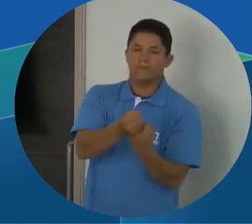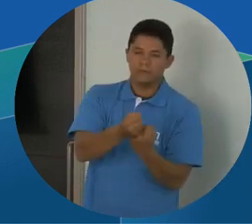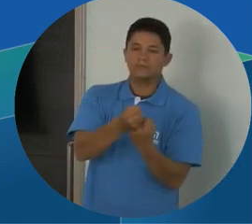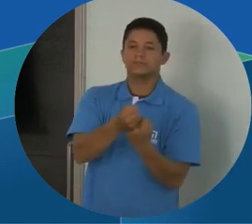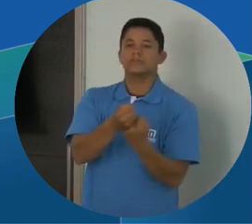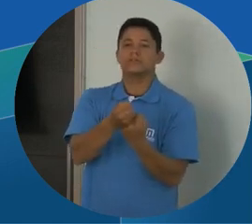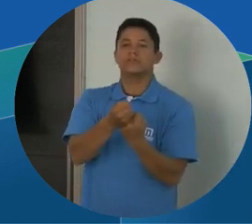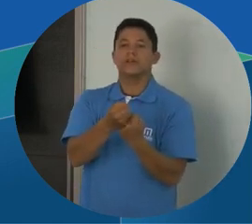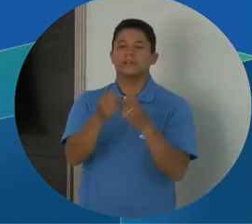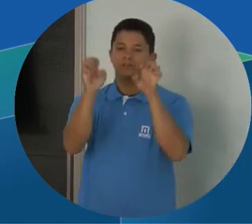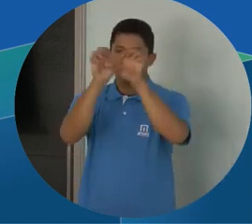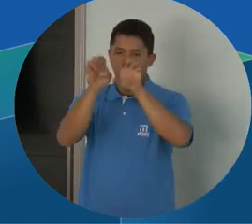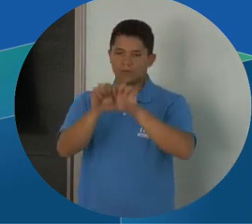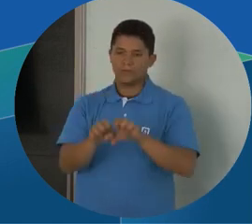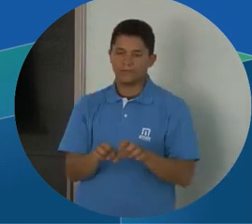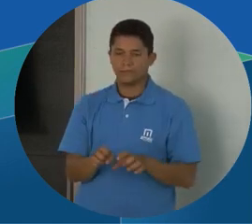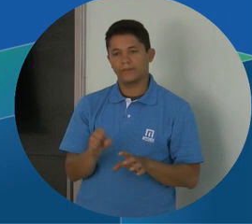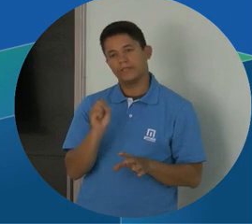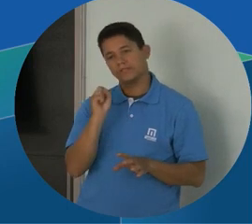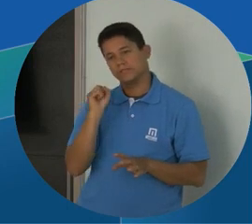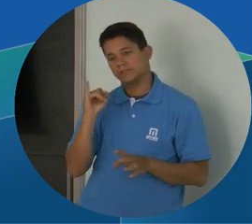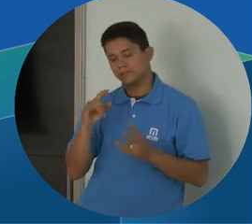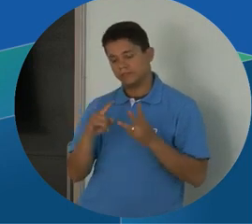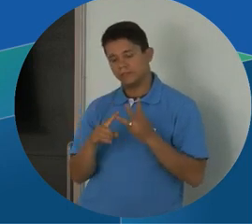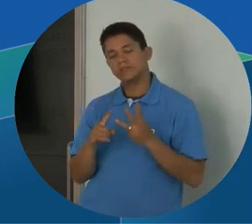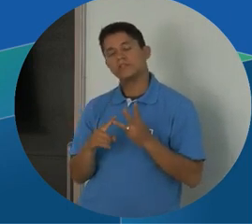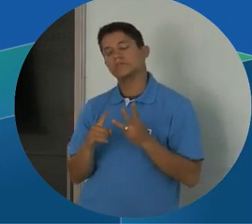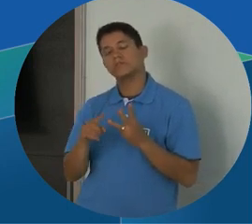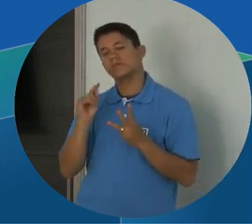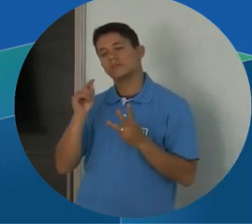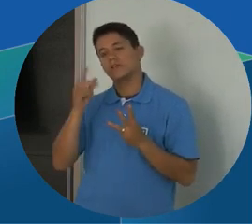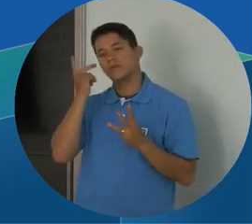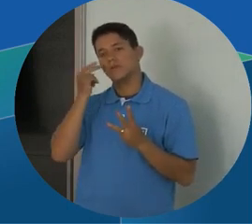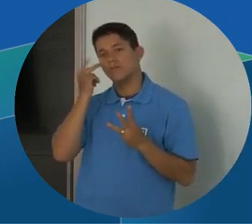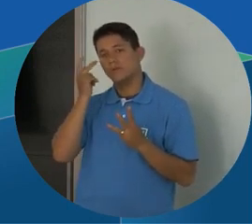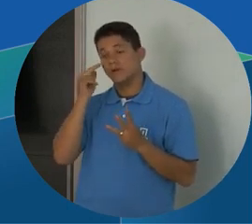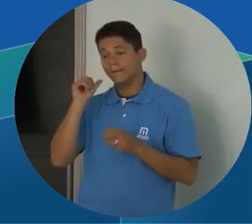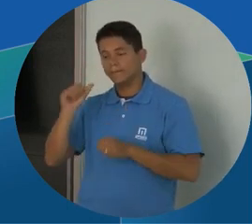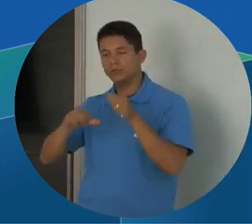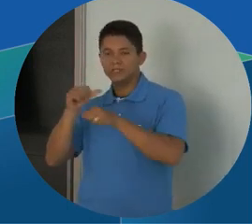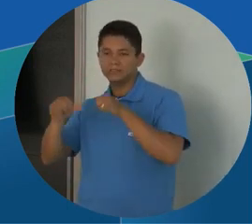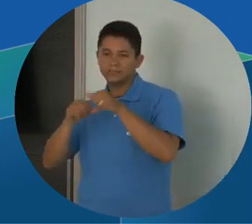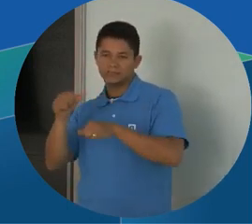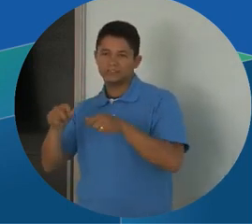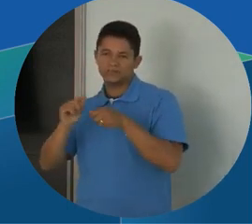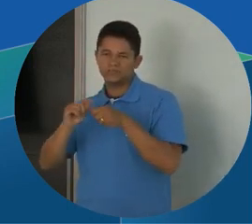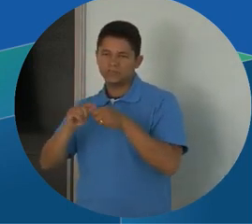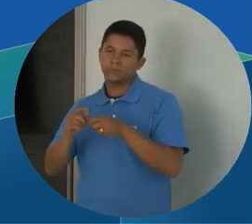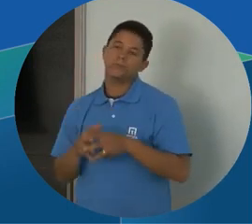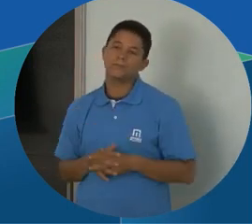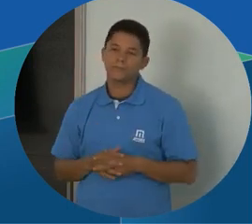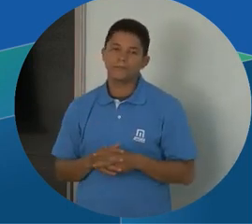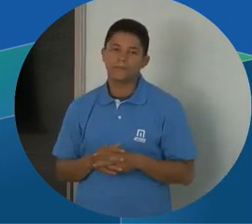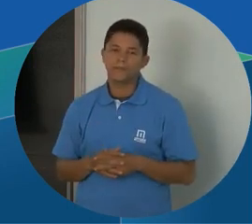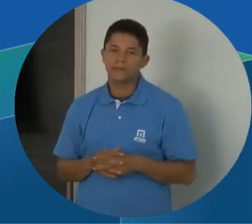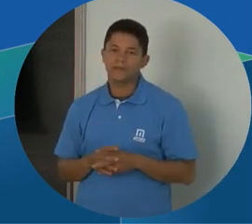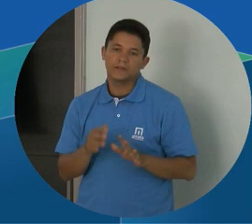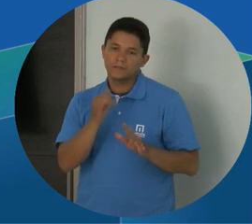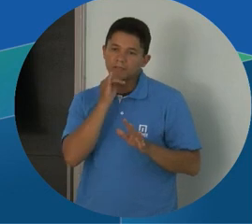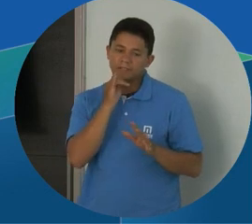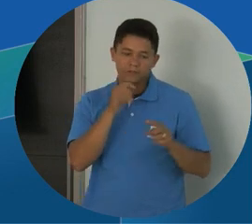estrutural. Tá? E tem um terceiro item também que é bem comum no mercado, que é a mudança de função. Né? Um